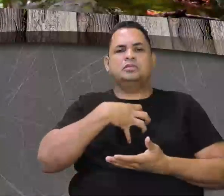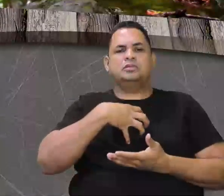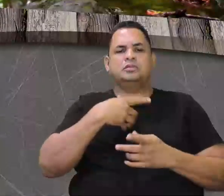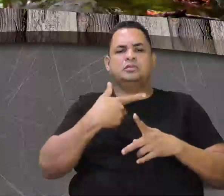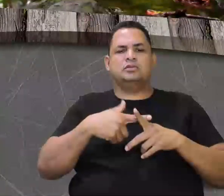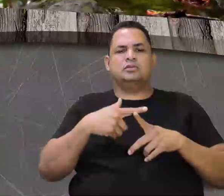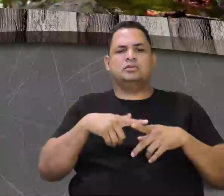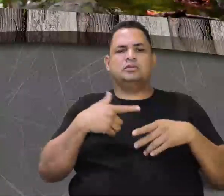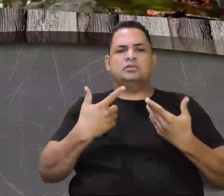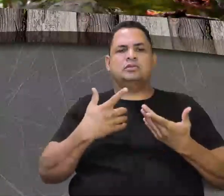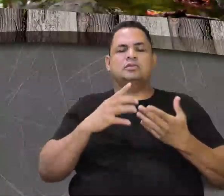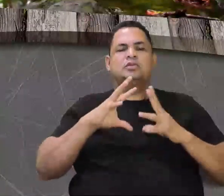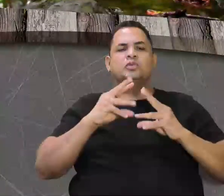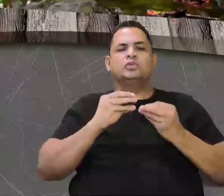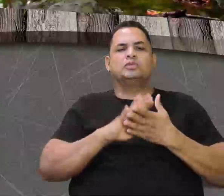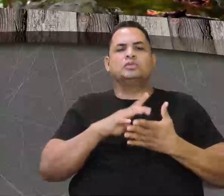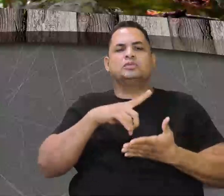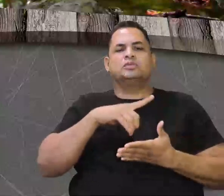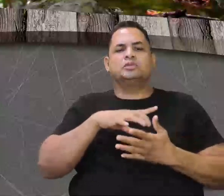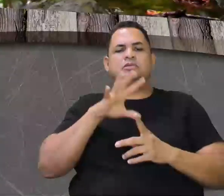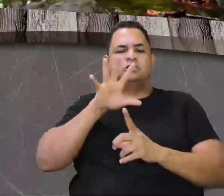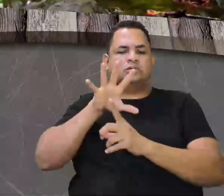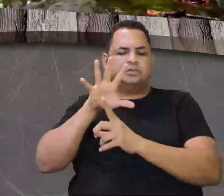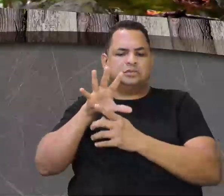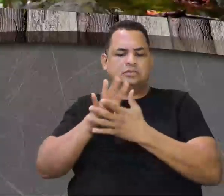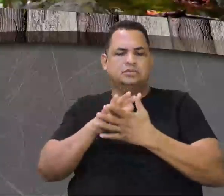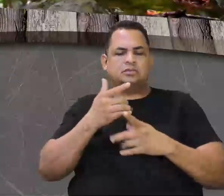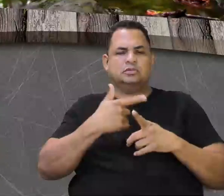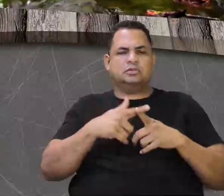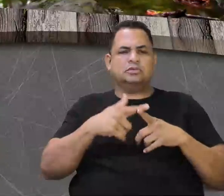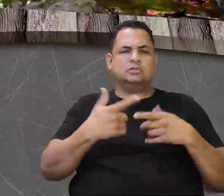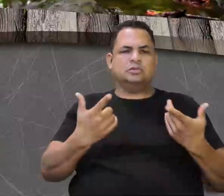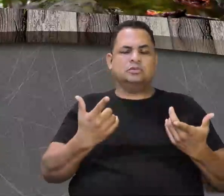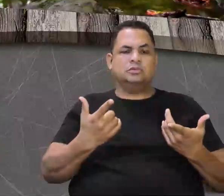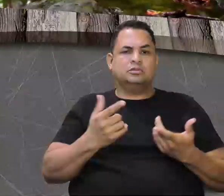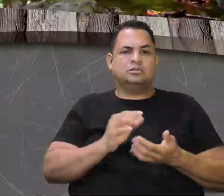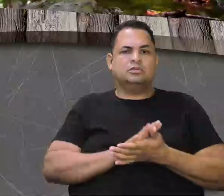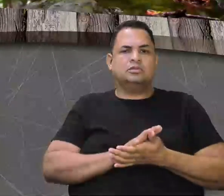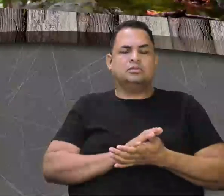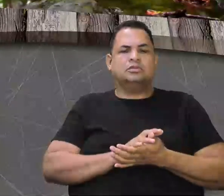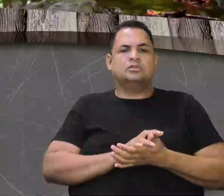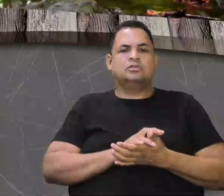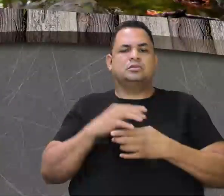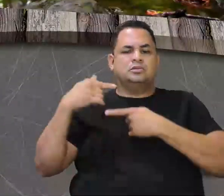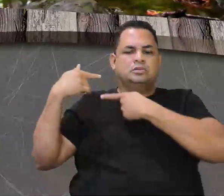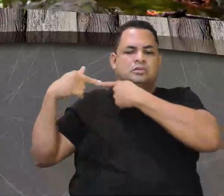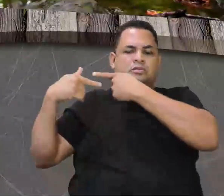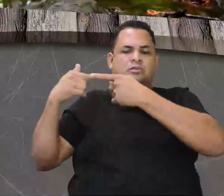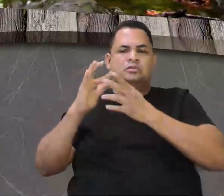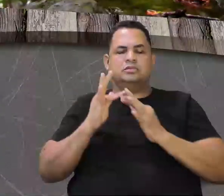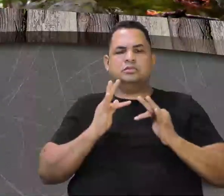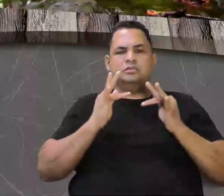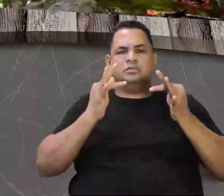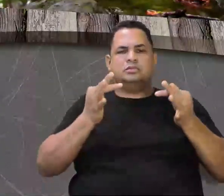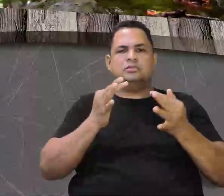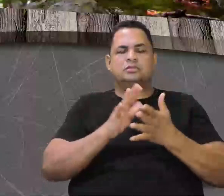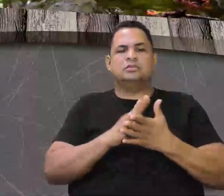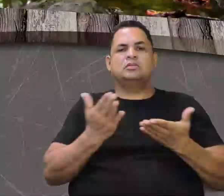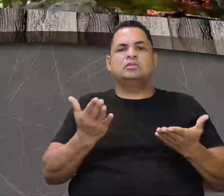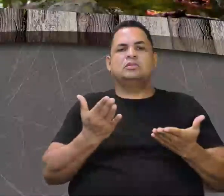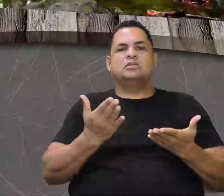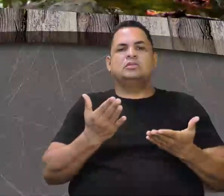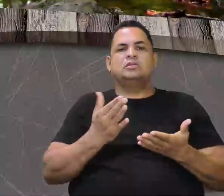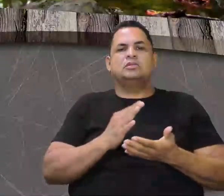esse problema. Todos nós vamos ter a interferência desses problemas, tá? As gerações futuras,